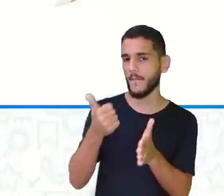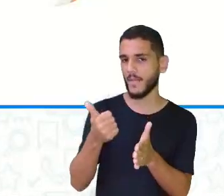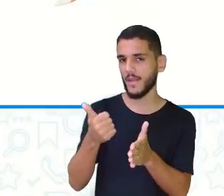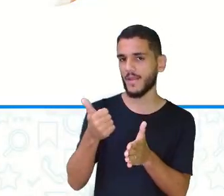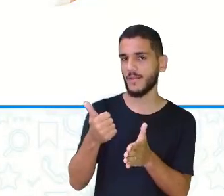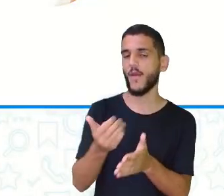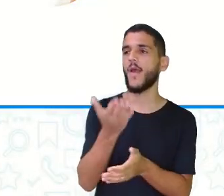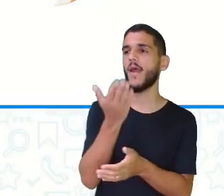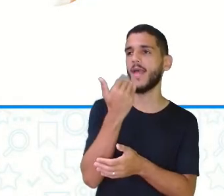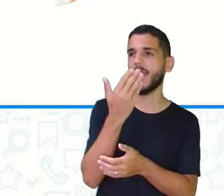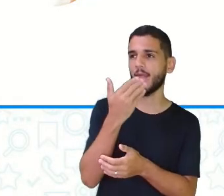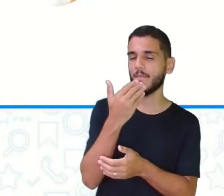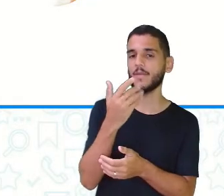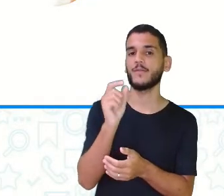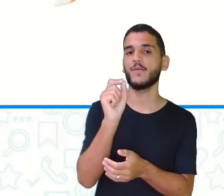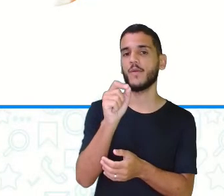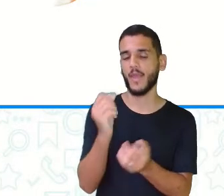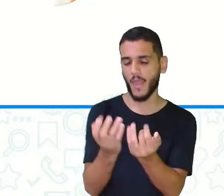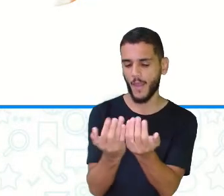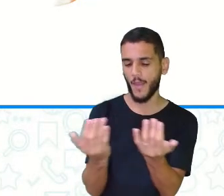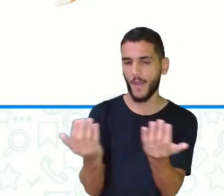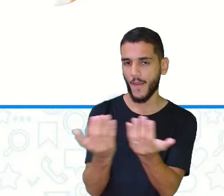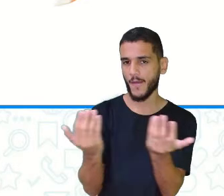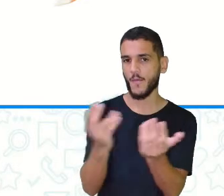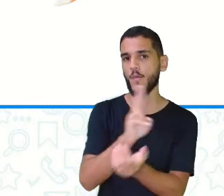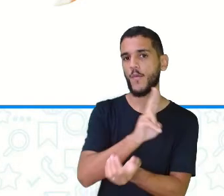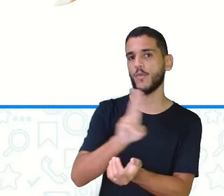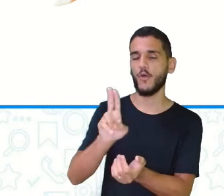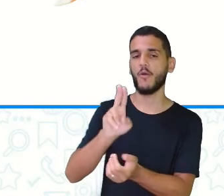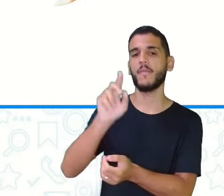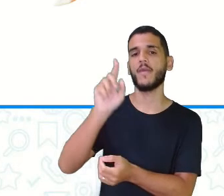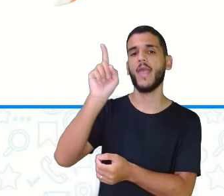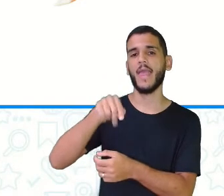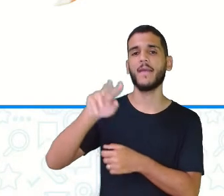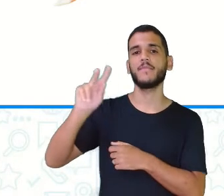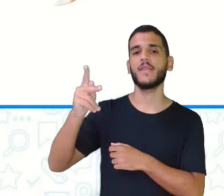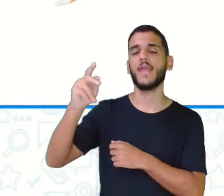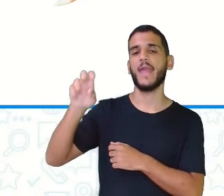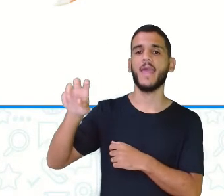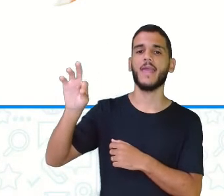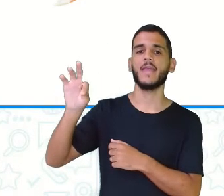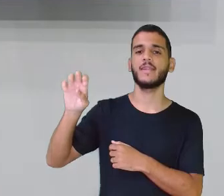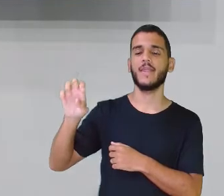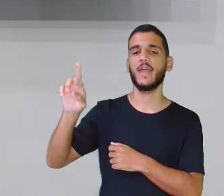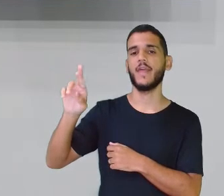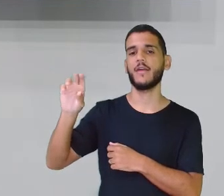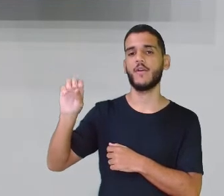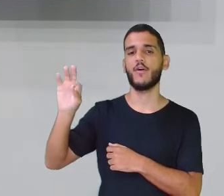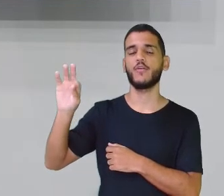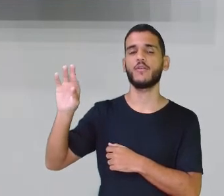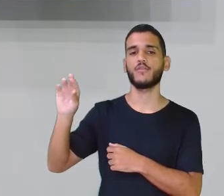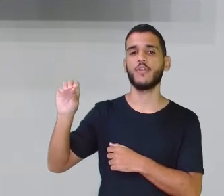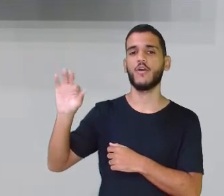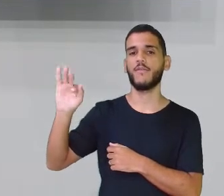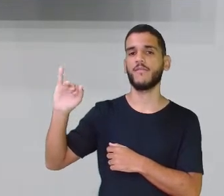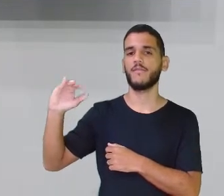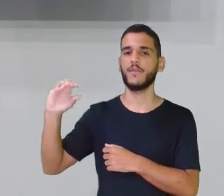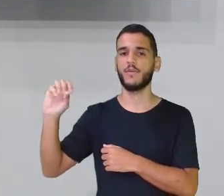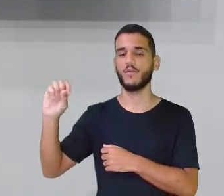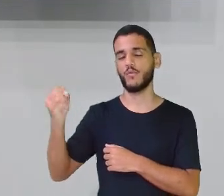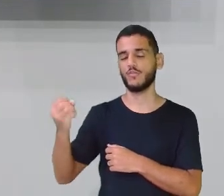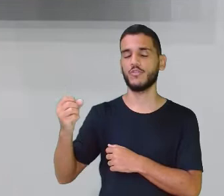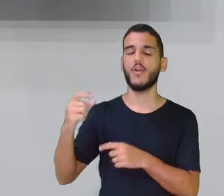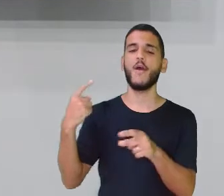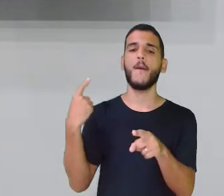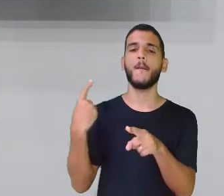dessas plantinhas e são chamados de seres heterotróficos. Olha o nome diferente, ó, heterotróficos. Por quê? Eles